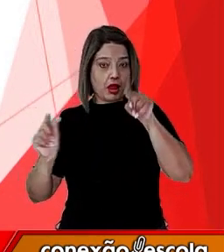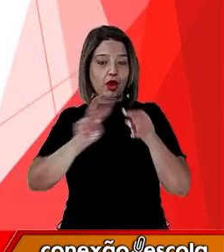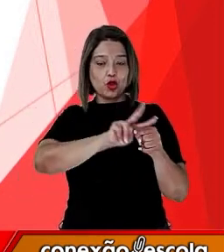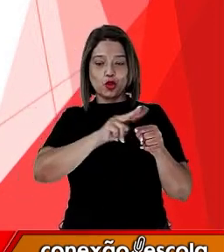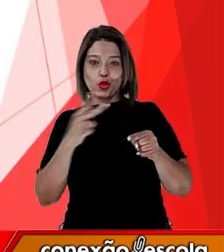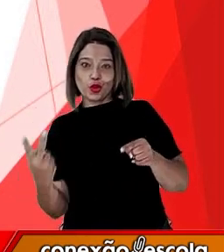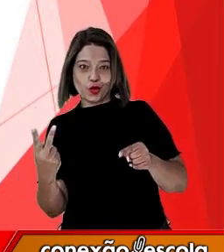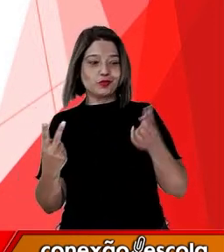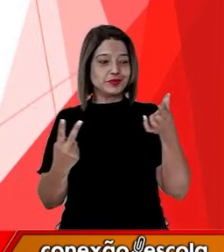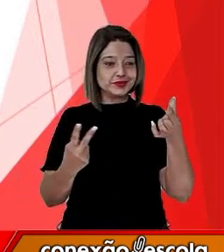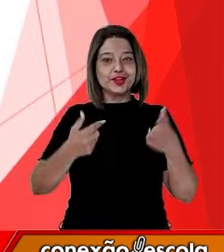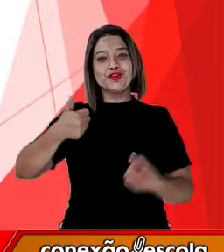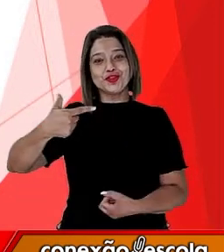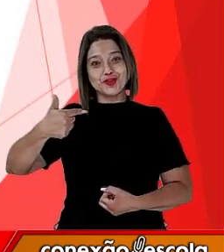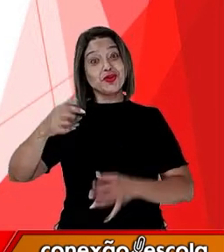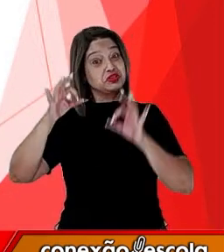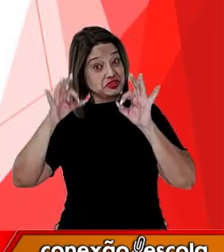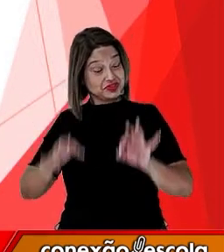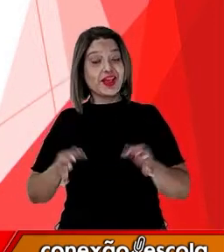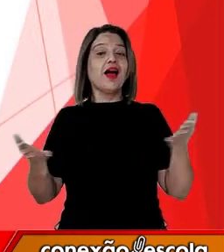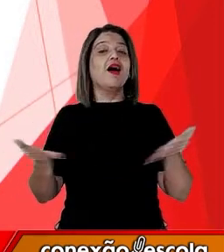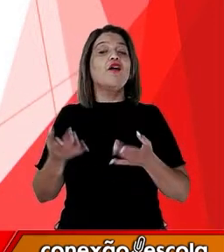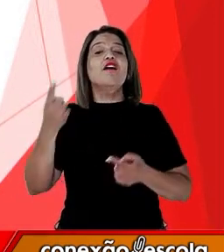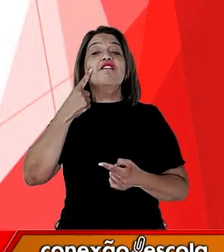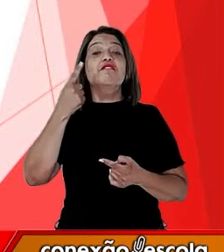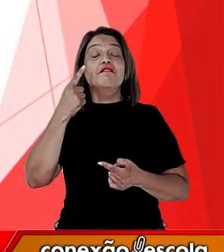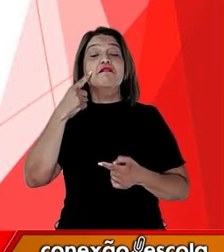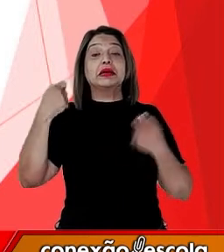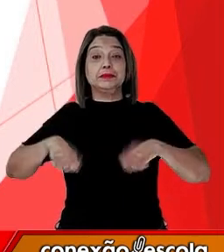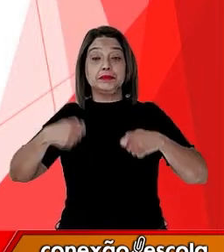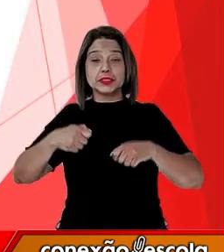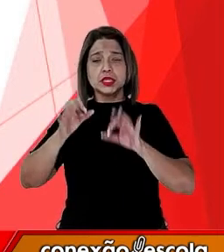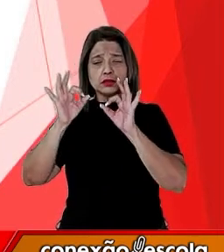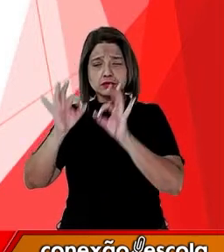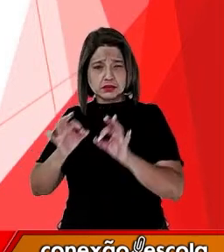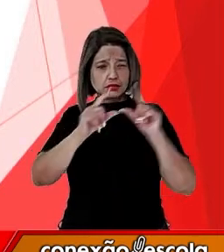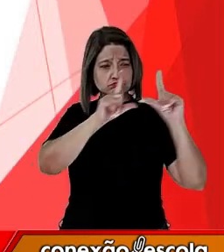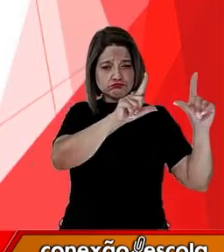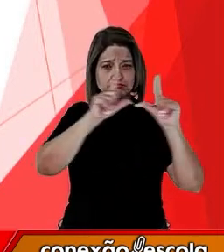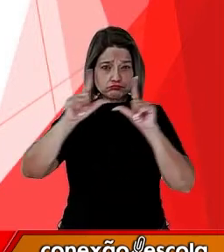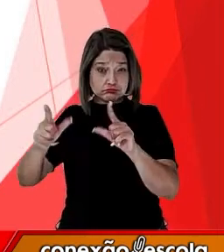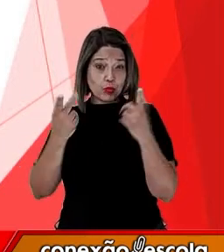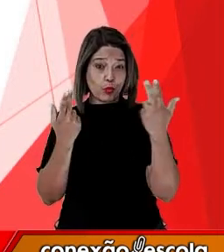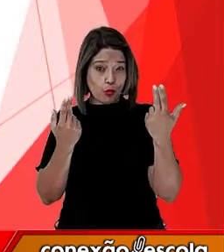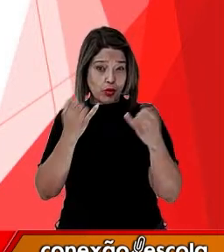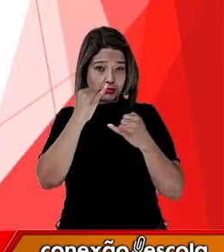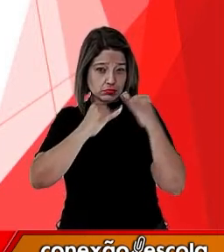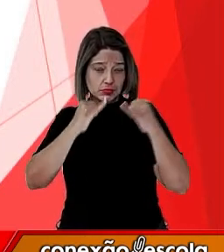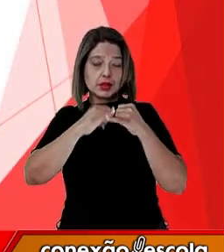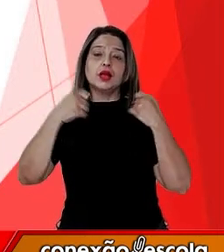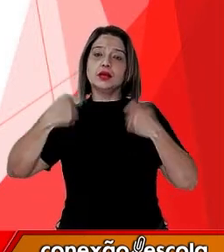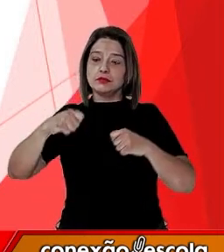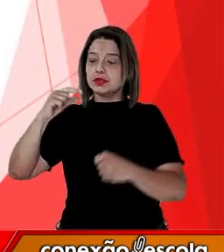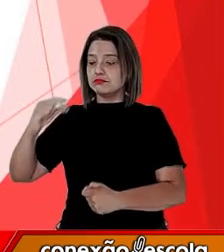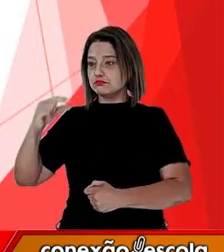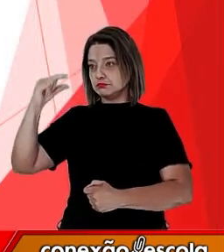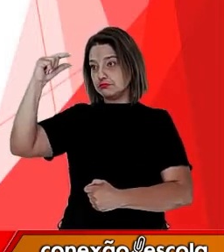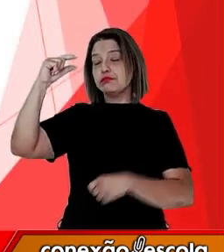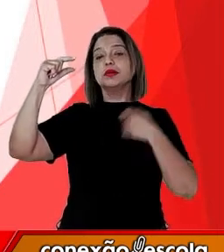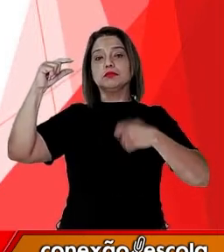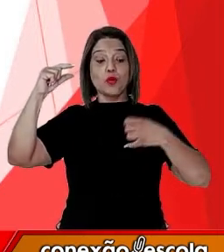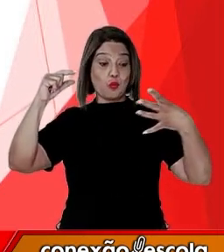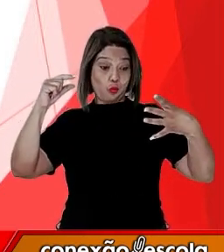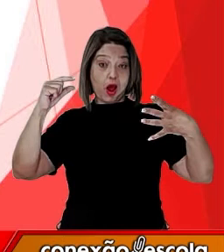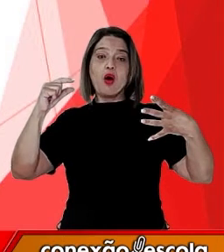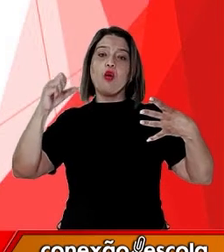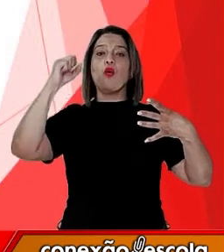então multiplicação por 2. Para a figura B ser exatamente uma ampliação, isso daqui também tem que ser o dobro de 4, que teria